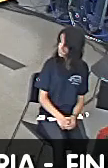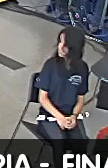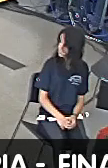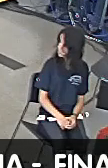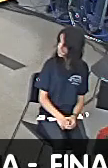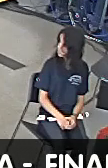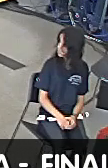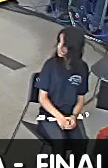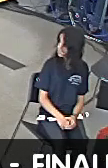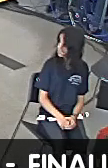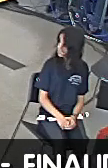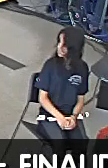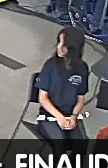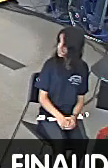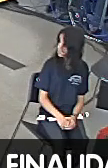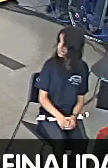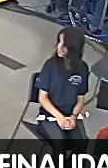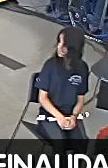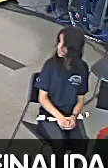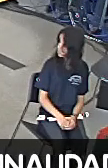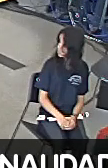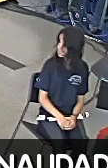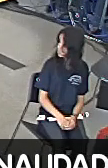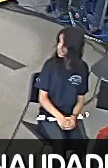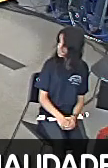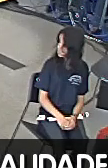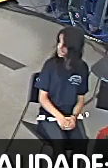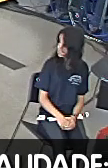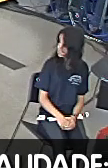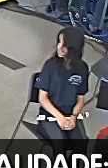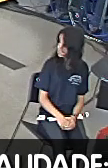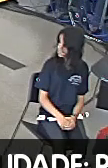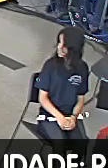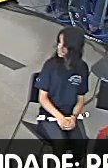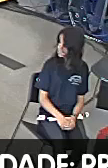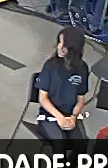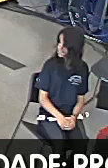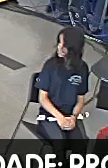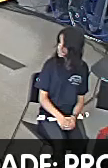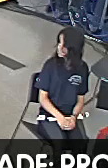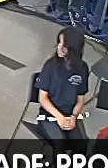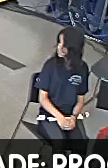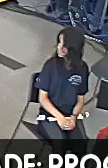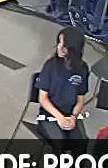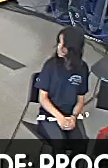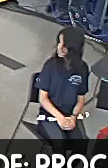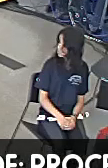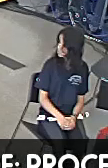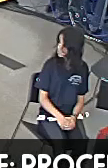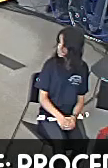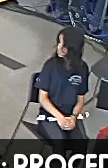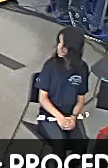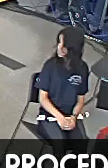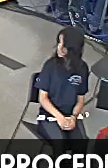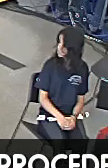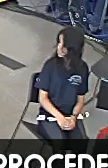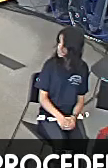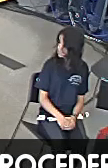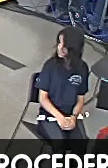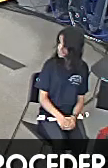presença se tornou constante em minha vida, no acompanhamento junto a mim e a muitos outros